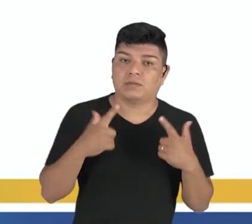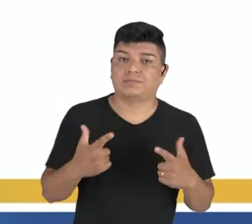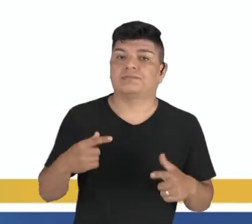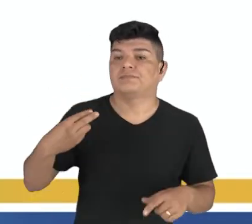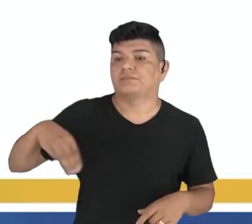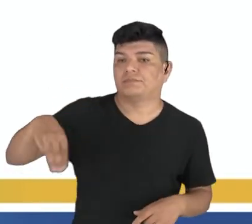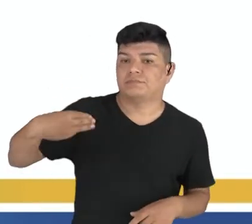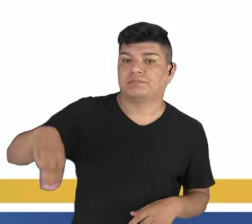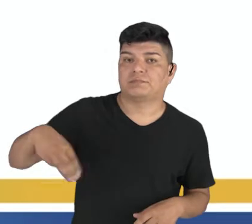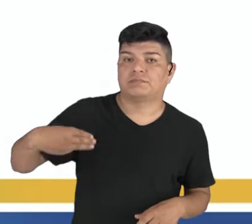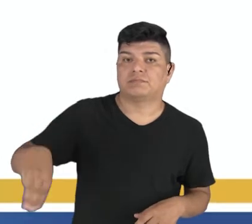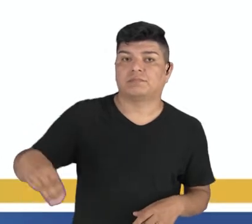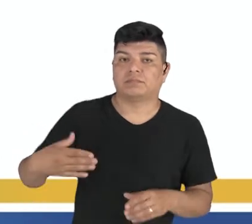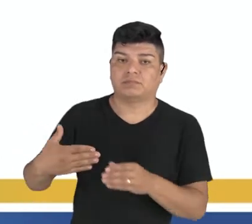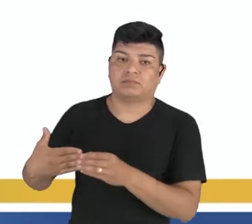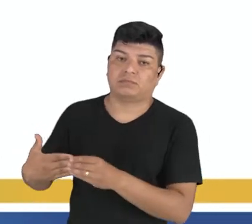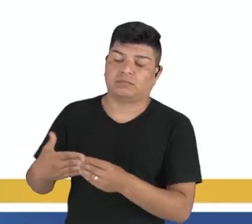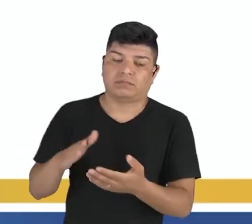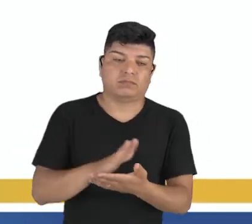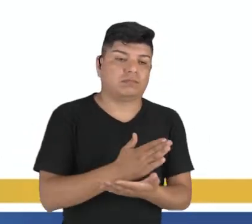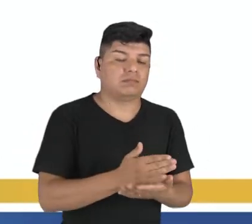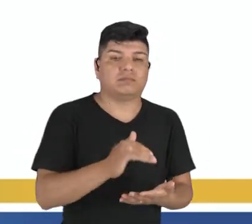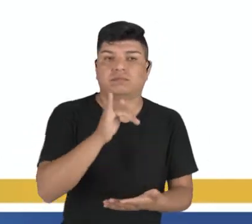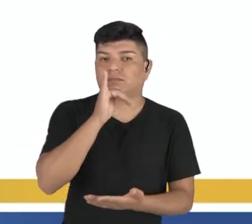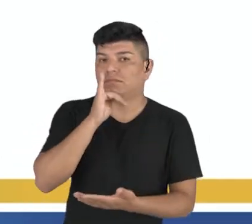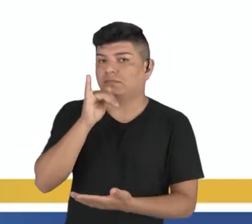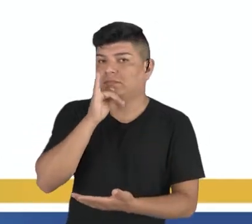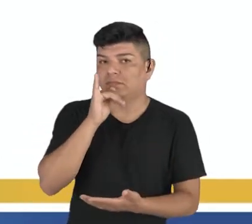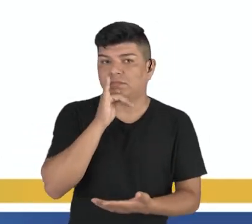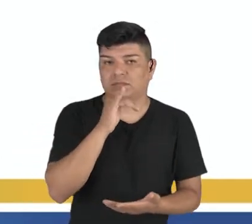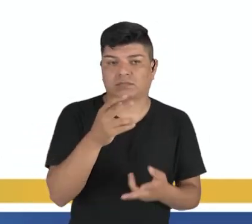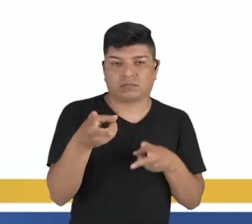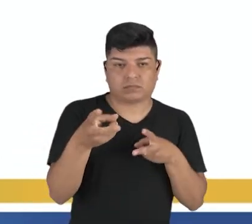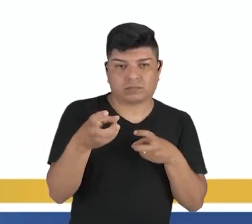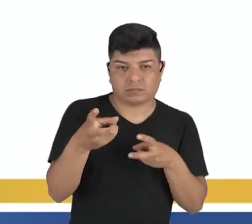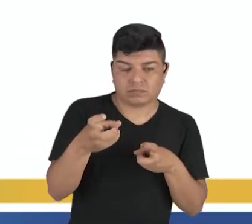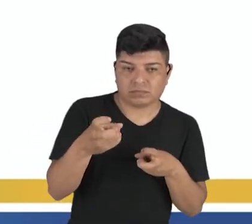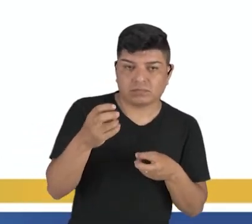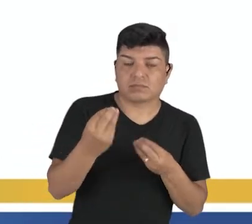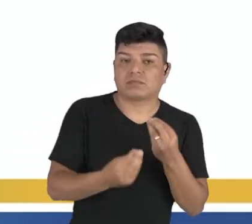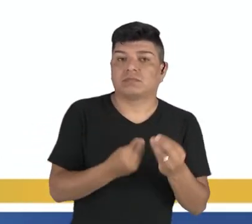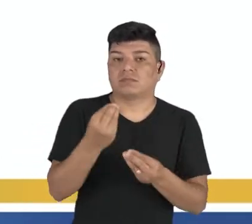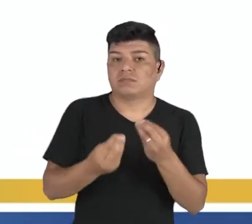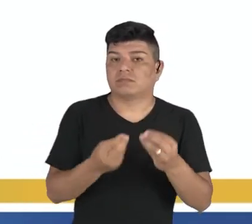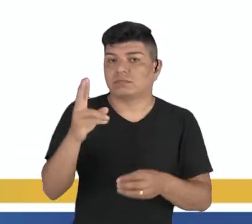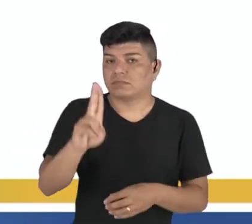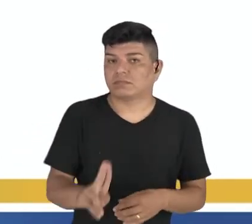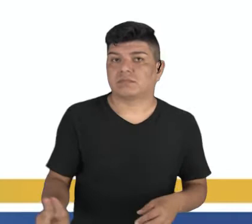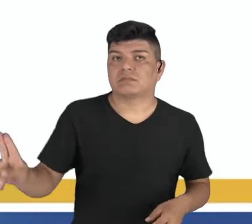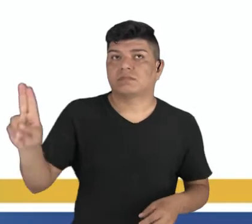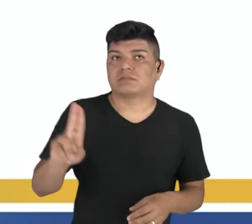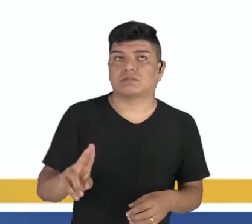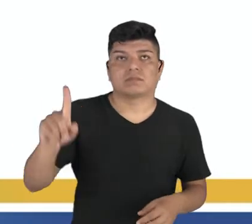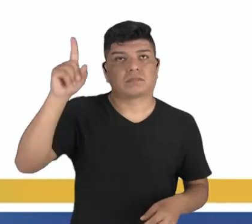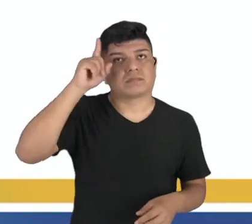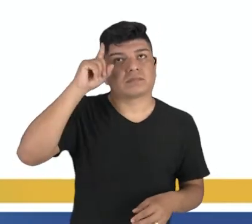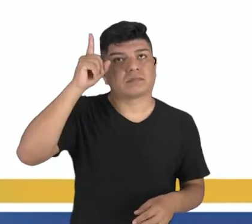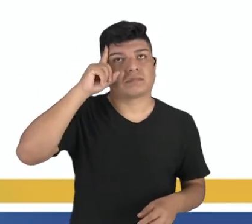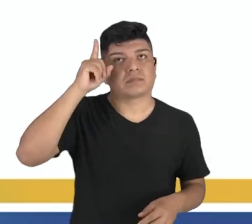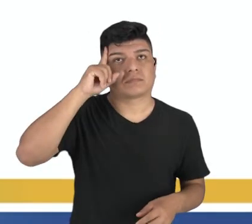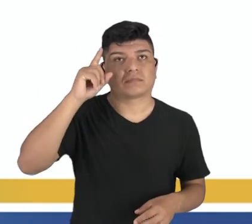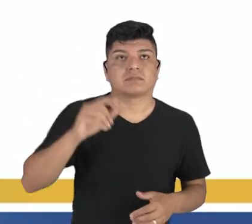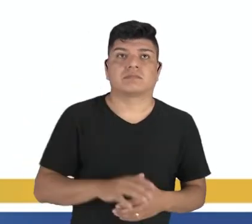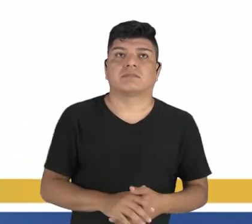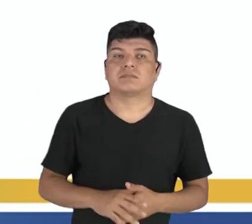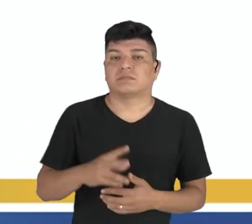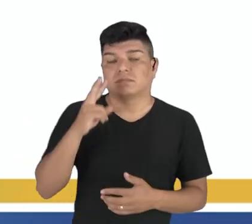E aí eu trouxe alguns exemplos para que vocês percebam essa linguagem e como utilizá-la no seu dia a dia. Então, veja